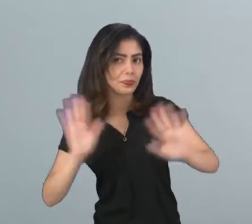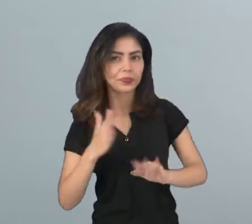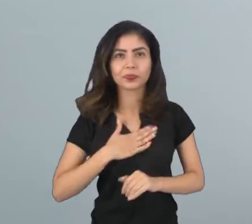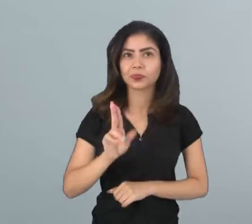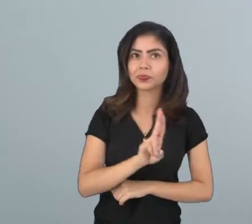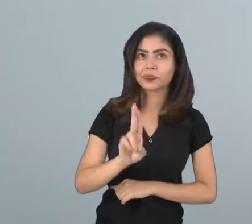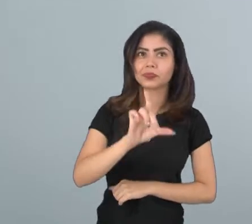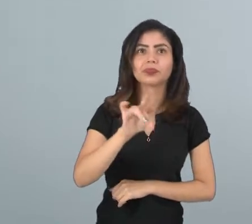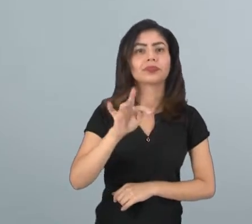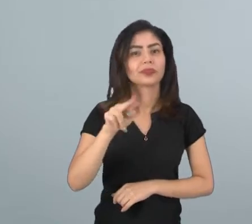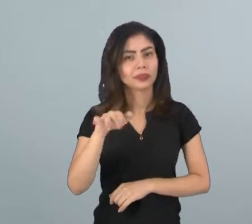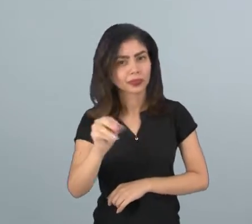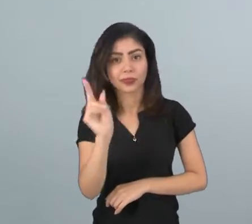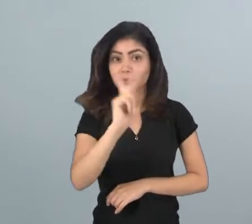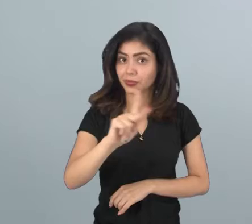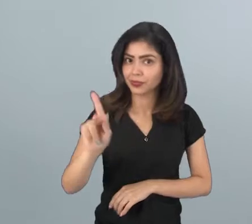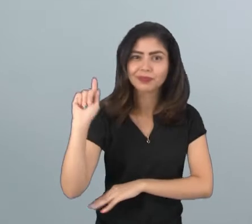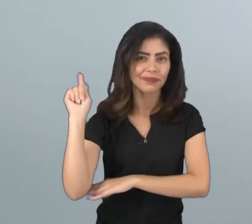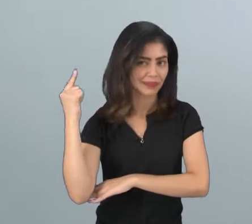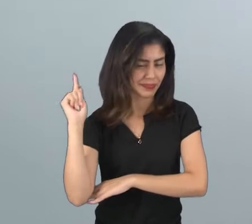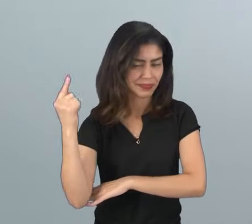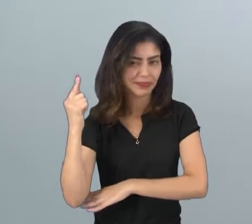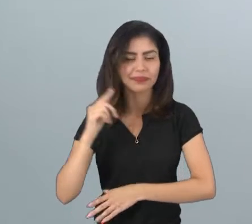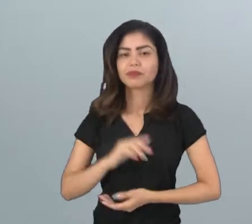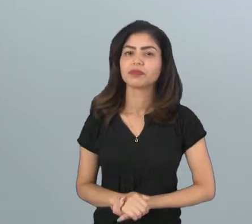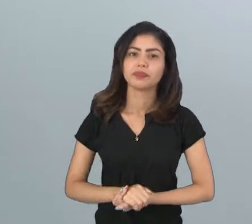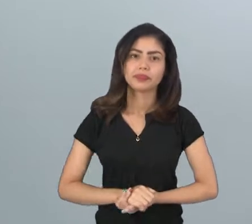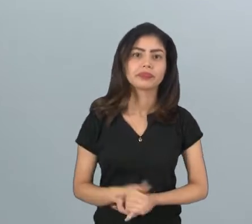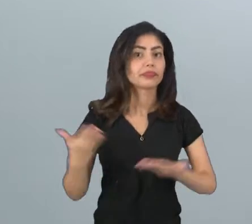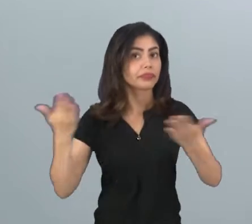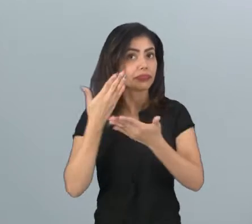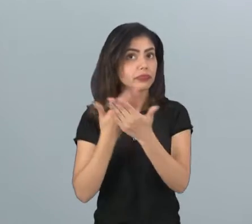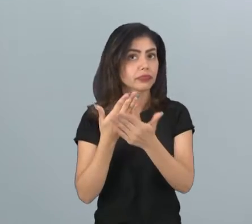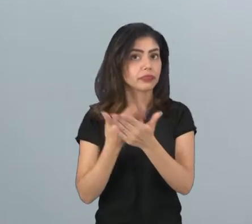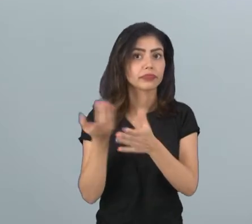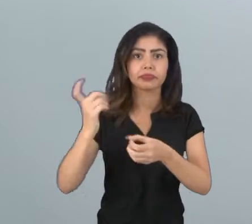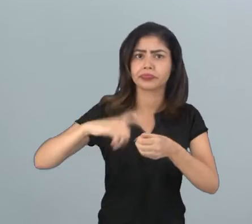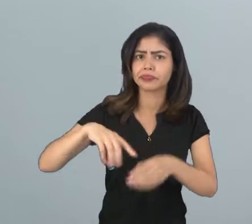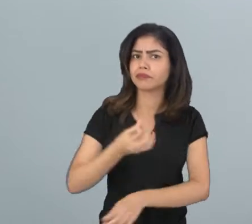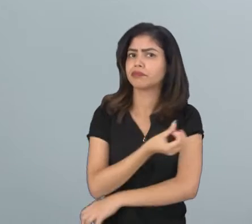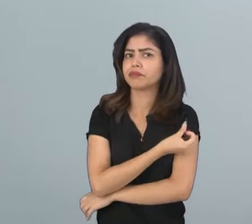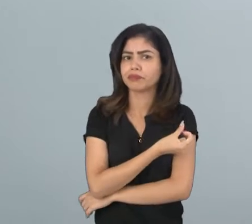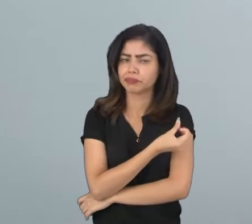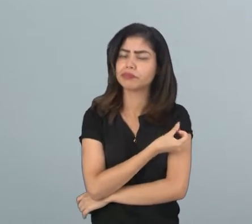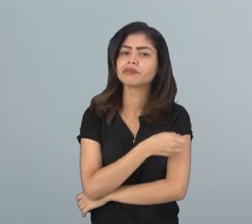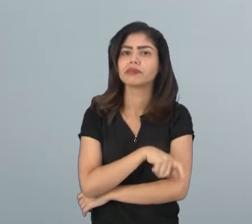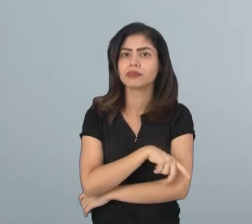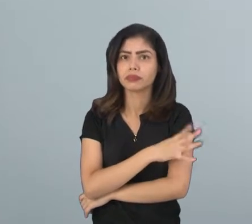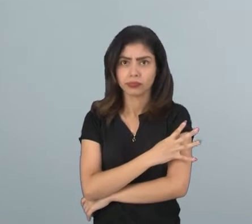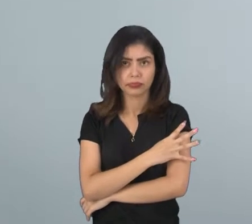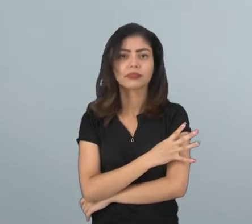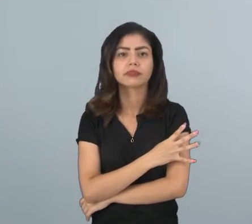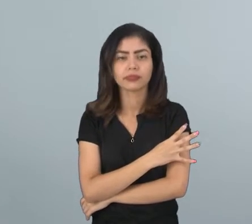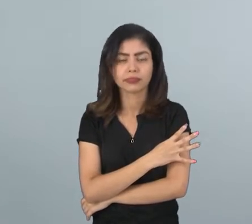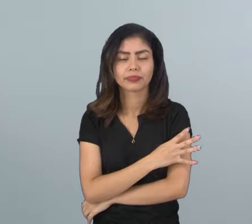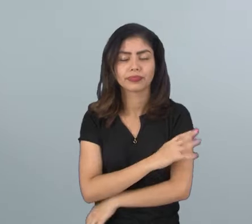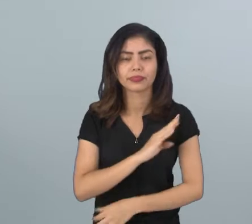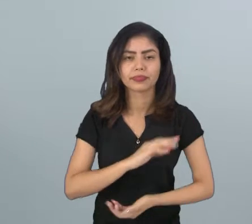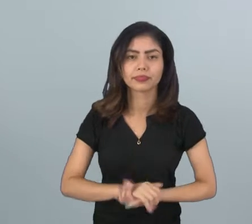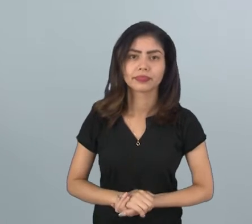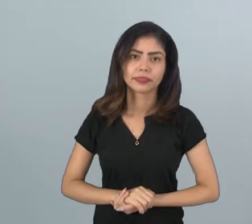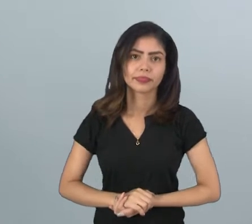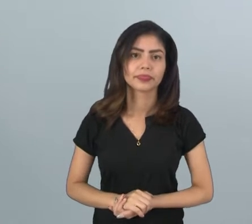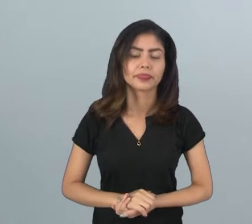Olá, meu nome é Cleilton Amaral, professor de Geografia, e o nosso estudo é voltado para os alunos do 6º ano do